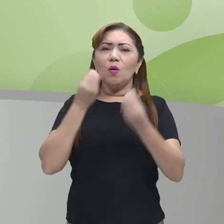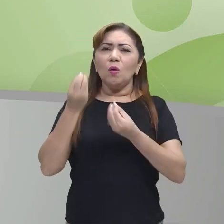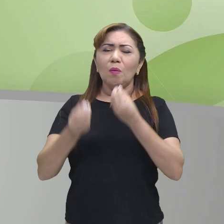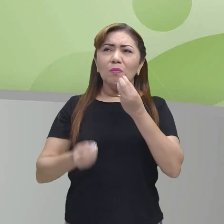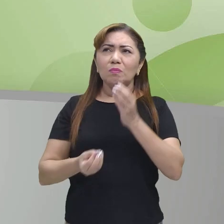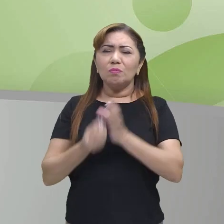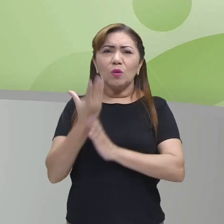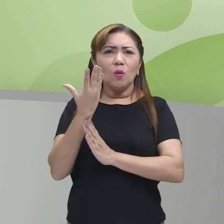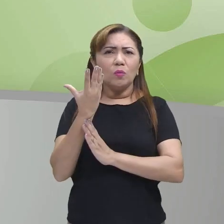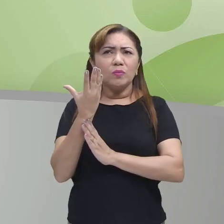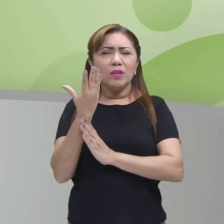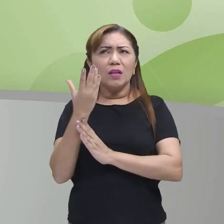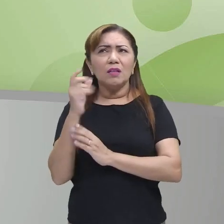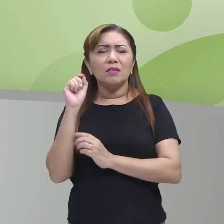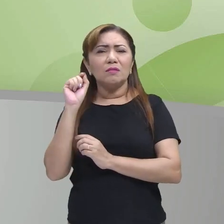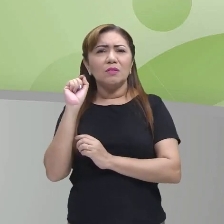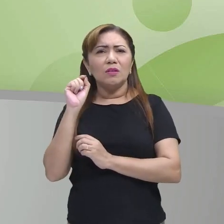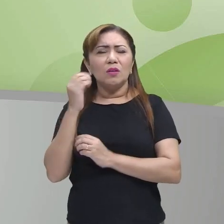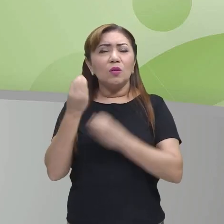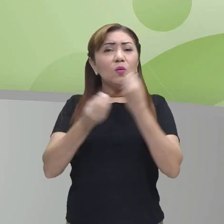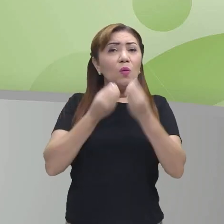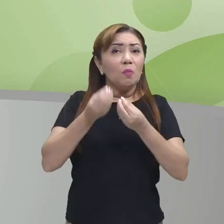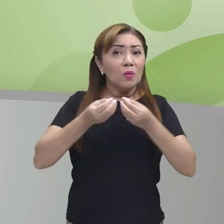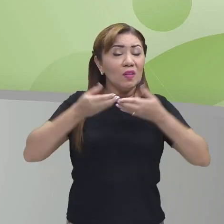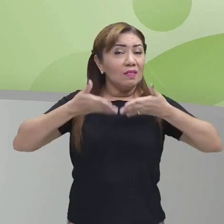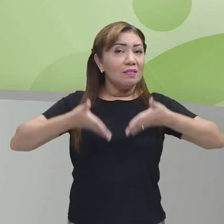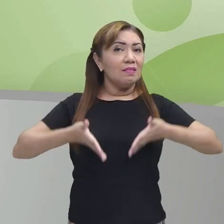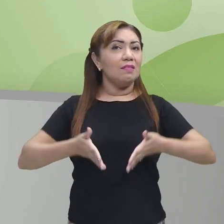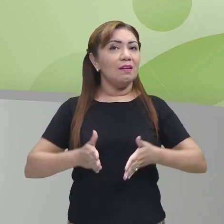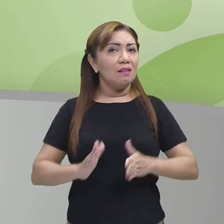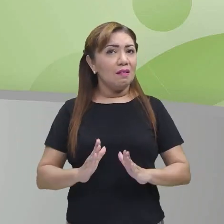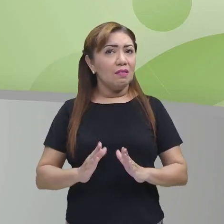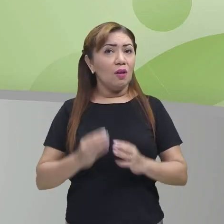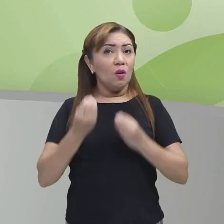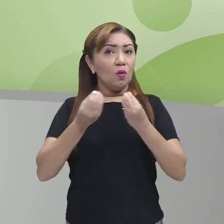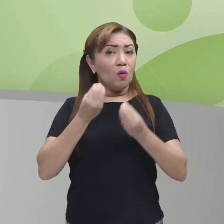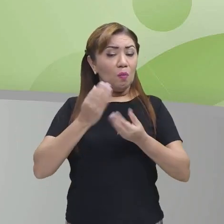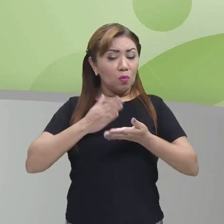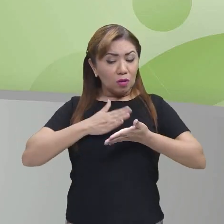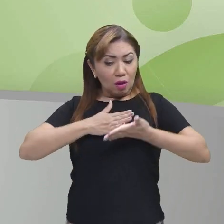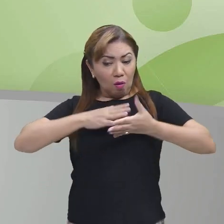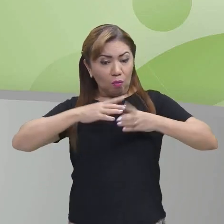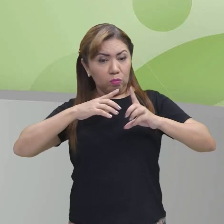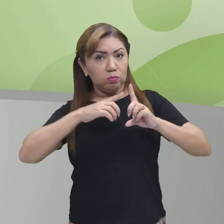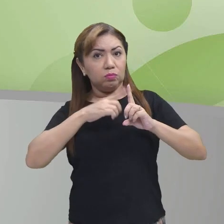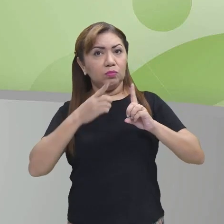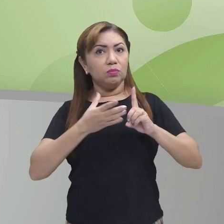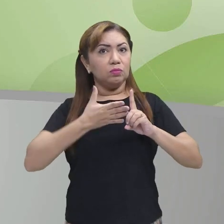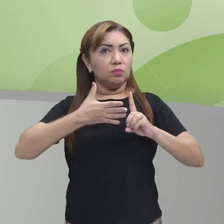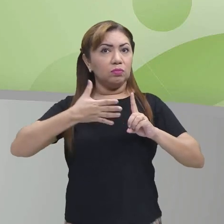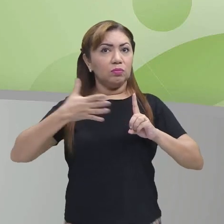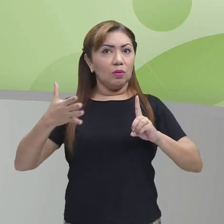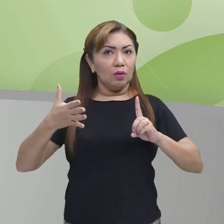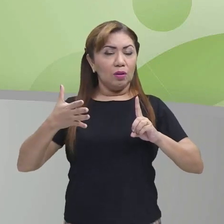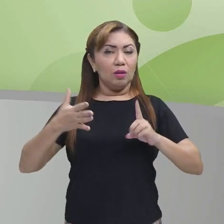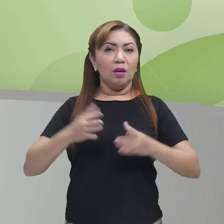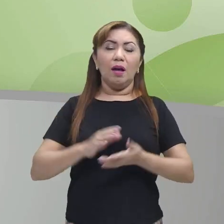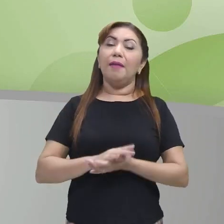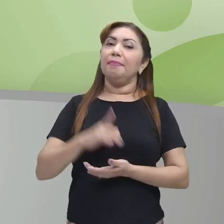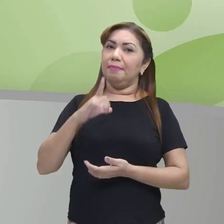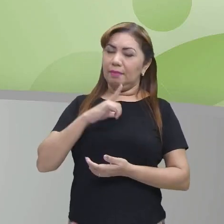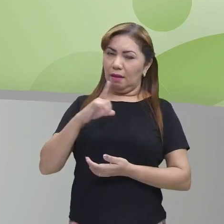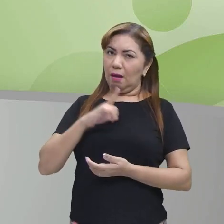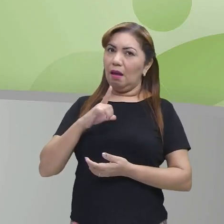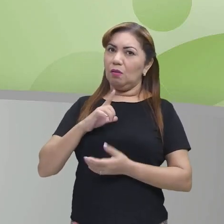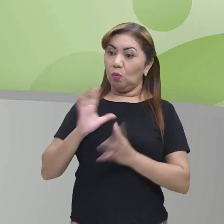isso? Por onde nasce, né? Por onde acontece essa reprodução humana através dos sistemas de